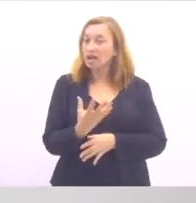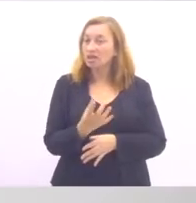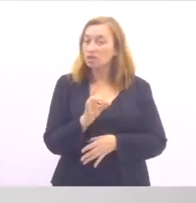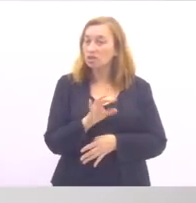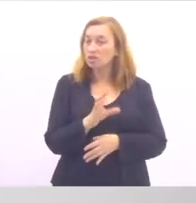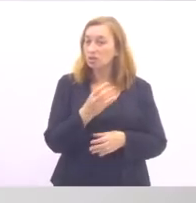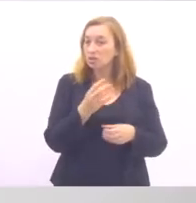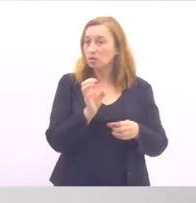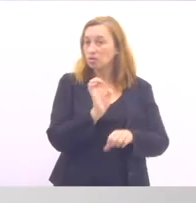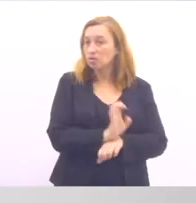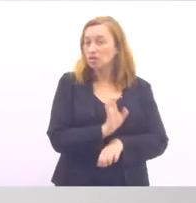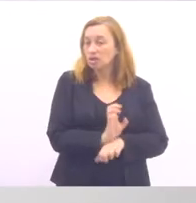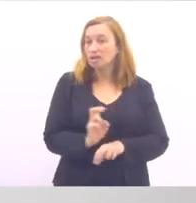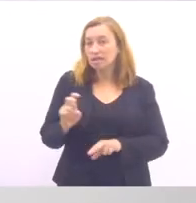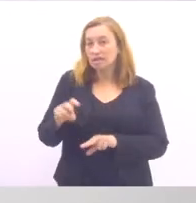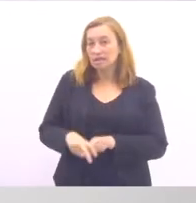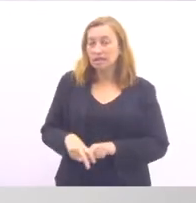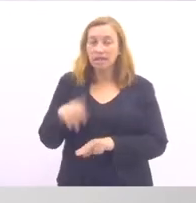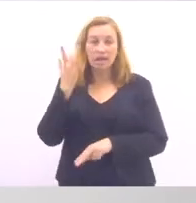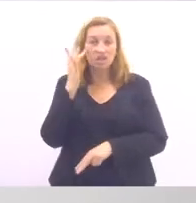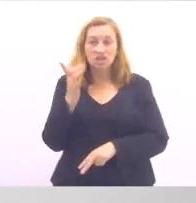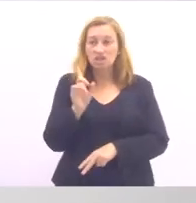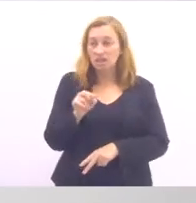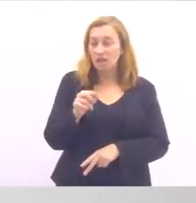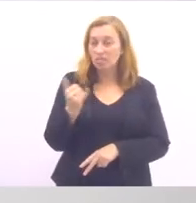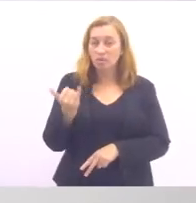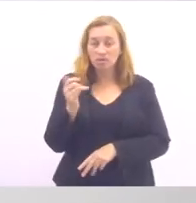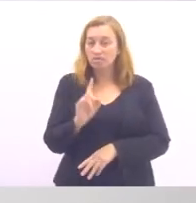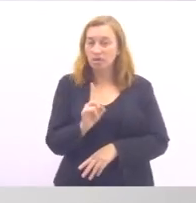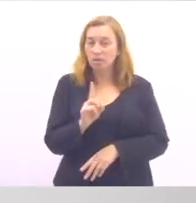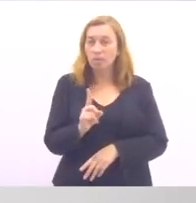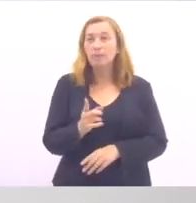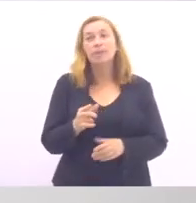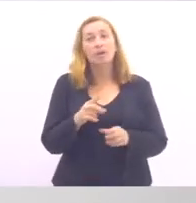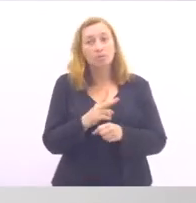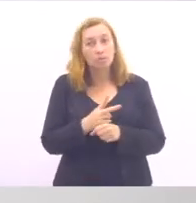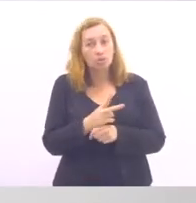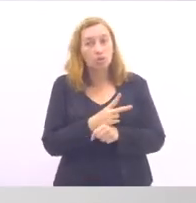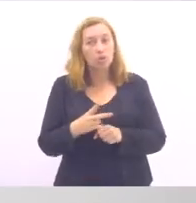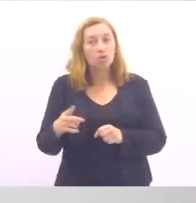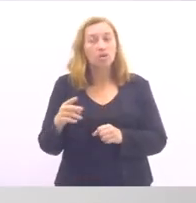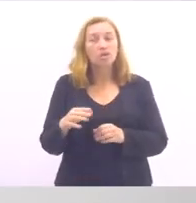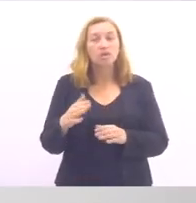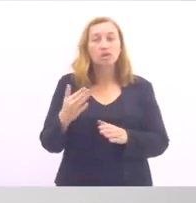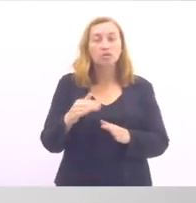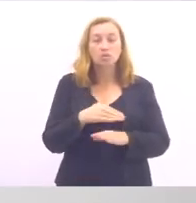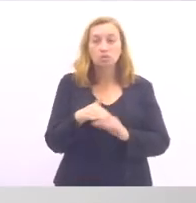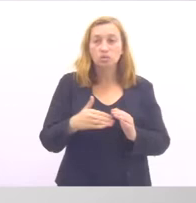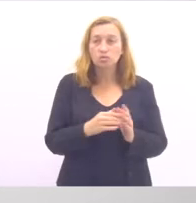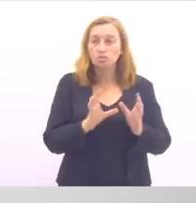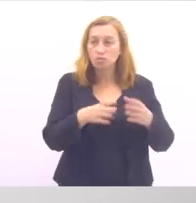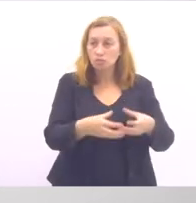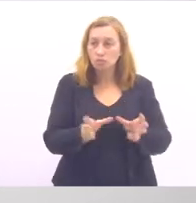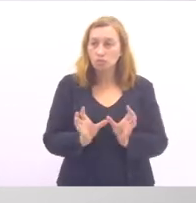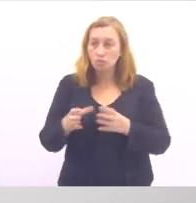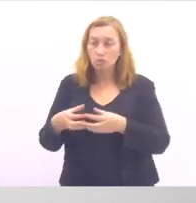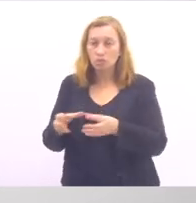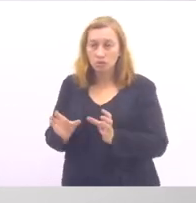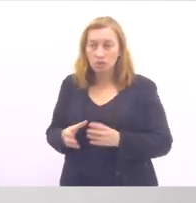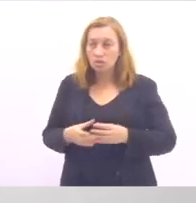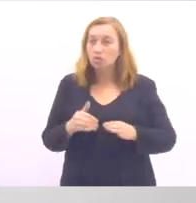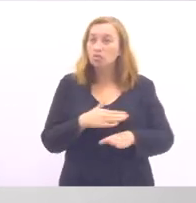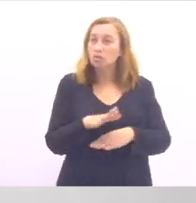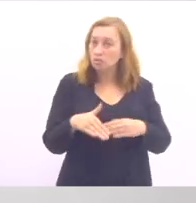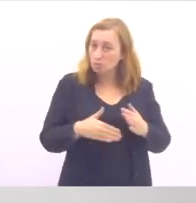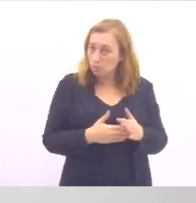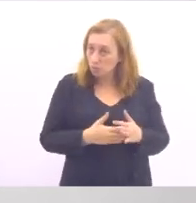Estado sentando na mesa e achando que era viável. A gente procurou ouvir todas as organizações, todas, que a